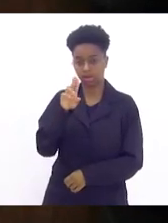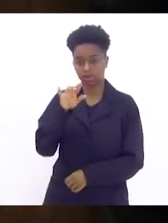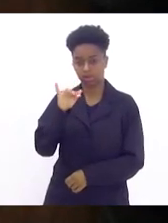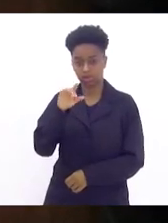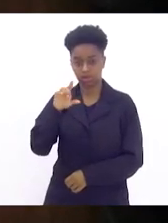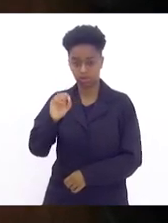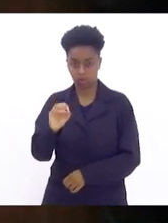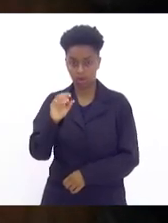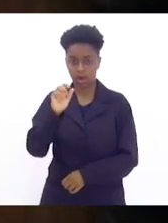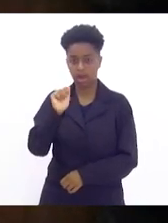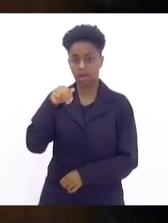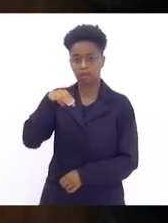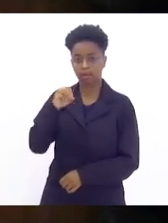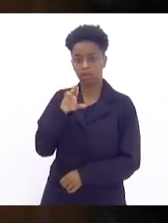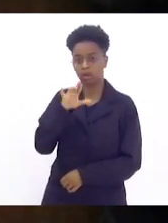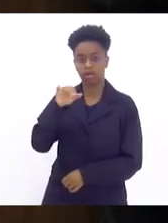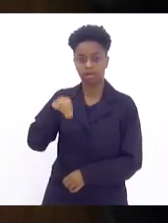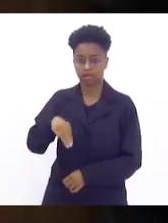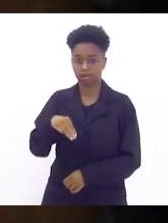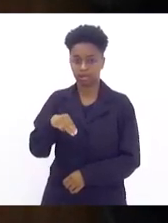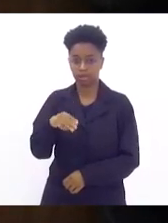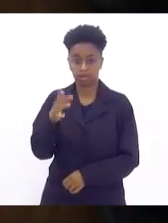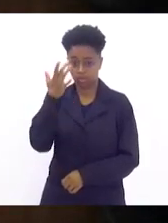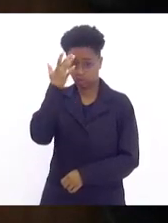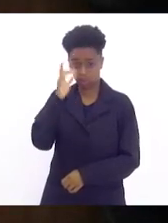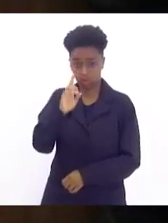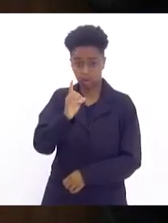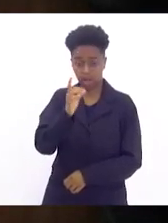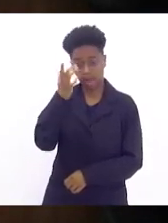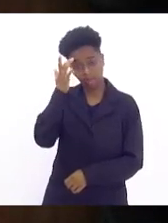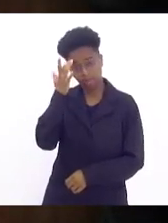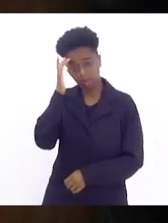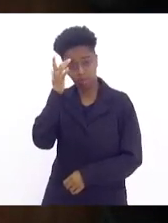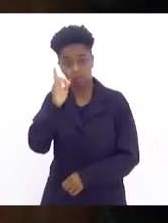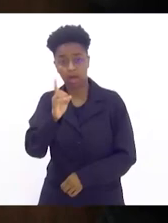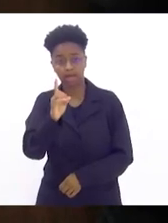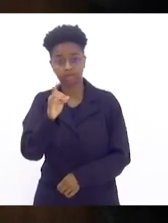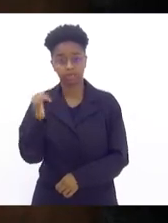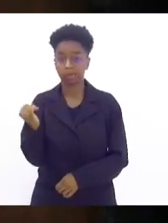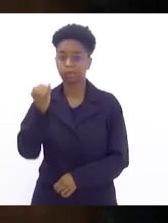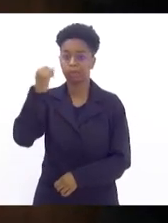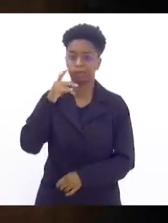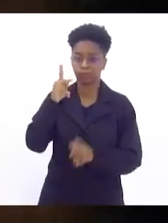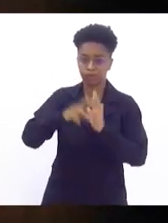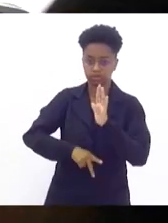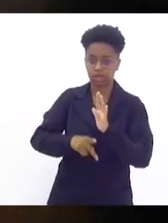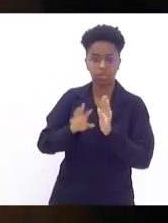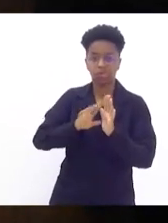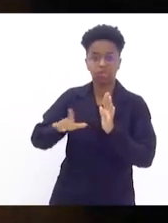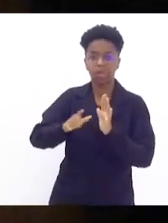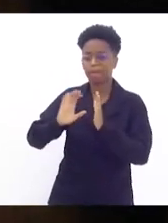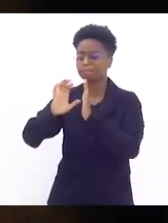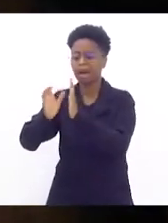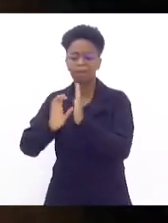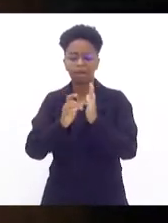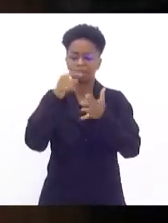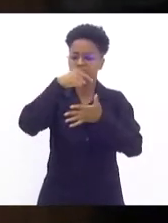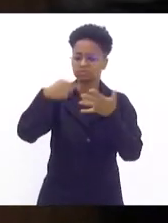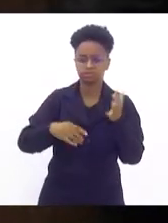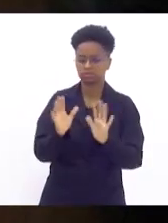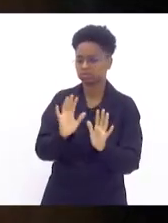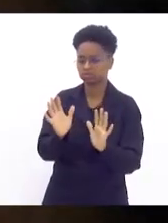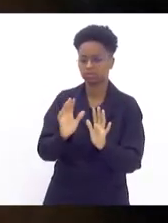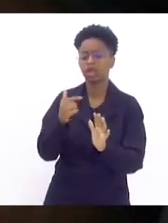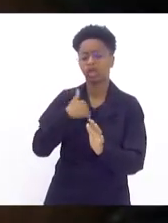ele dá importância nesse projeto com quem passa fome e isso tá Para Além do pl do PT da direita porque